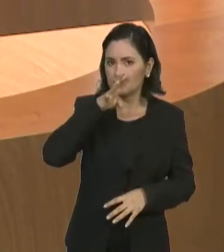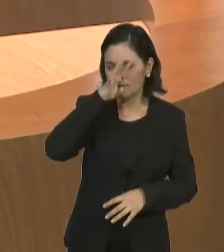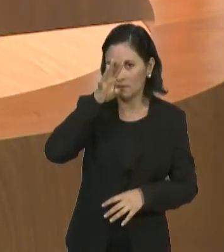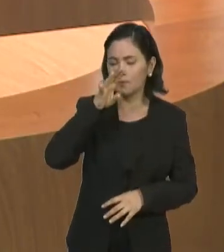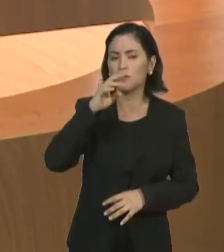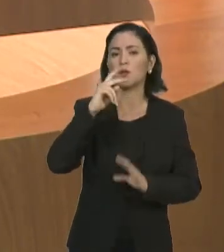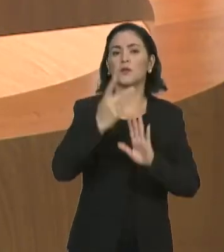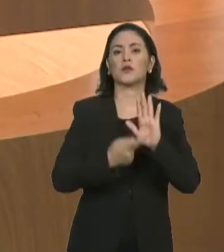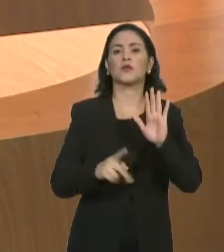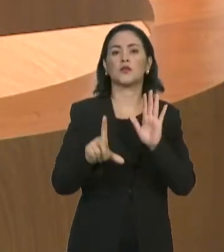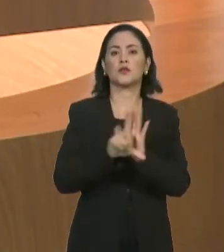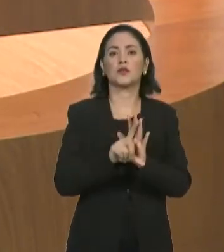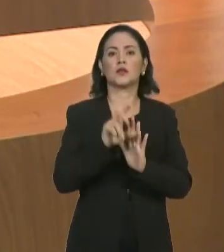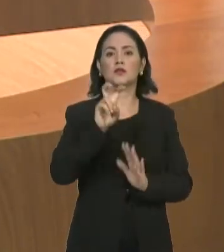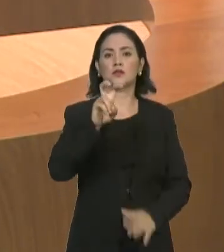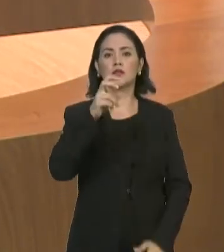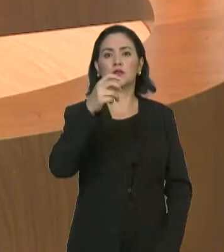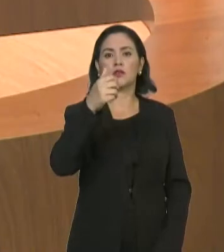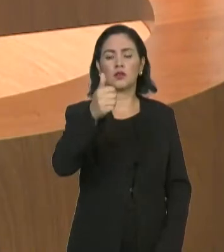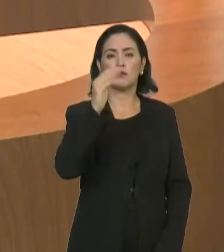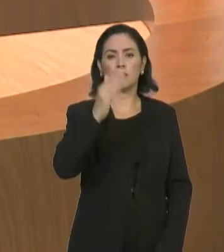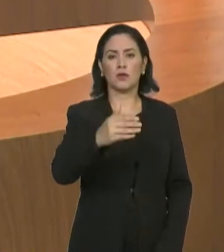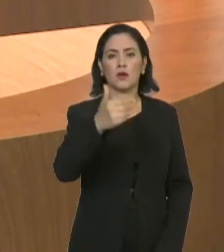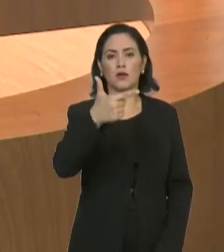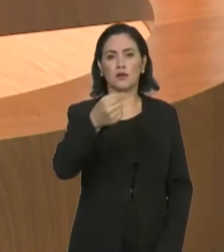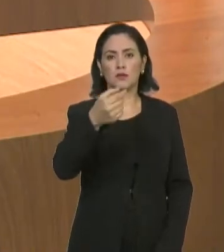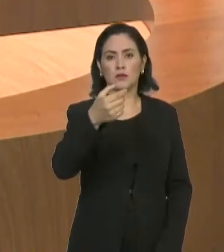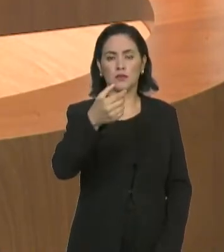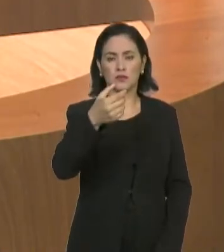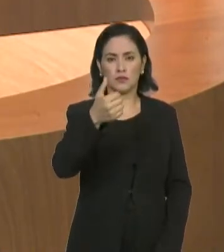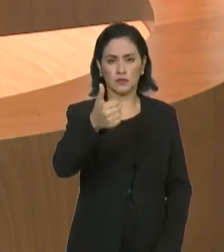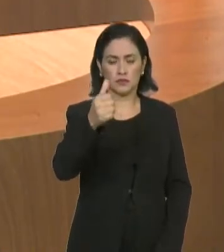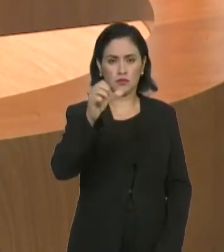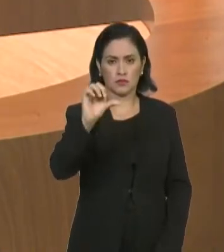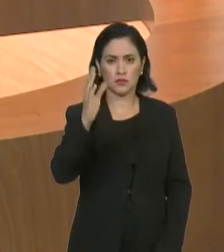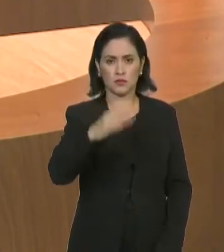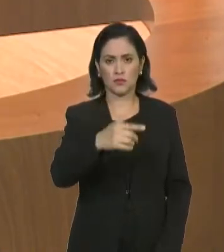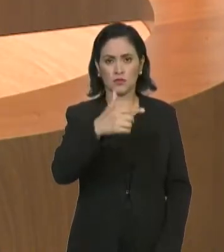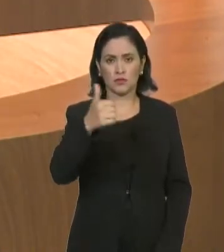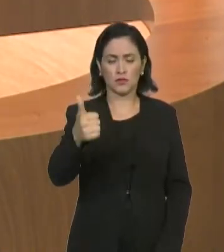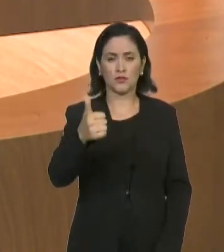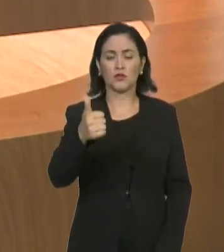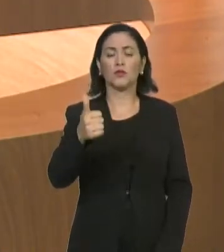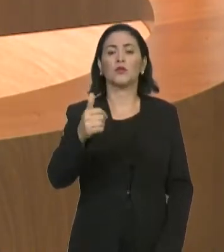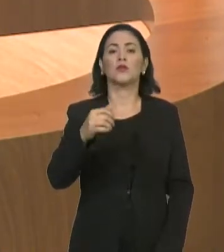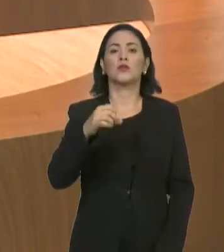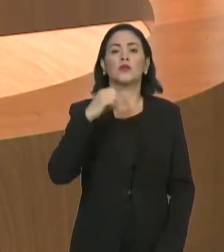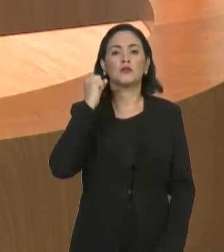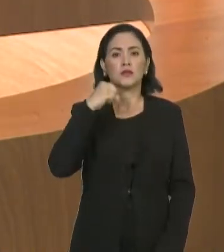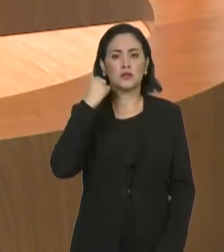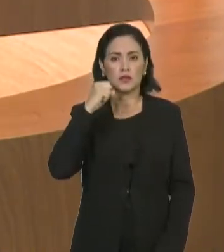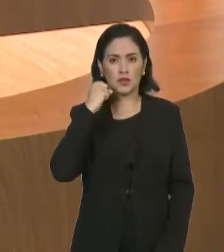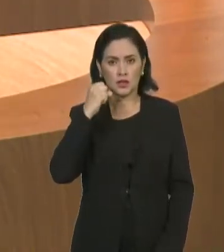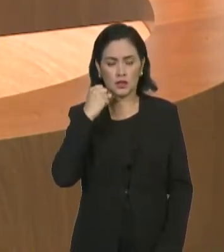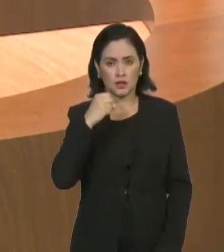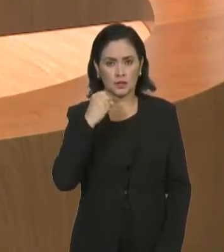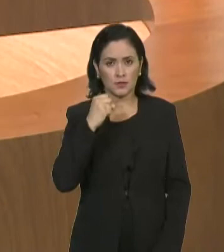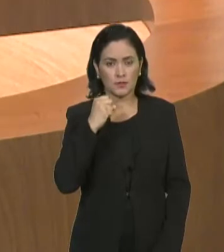59/2000 21 do Senado Federal que dispõe sobre o licenciamento